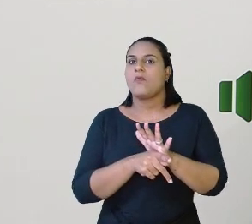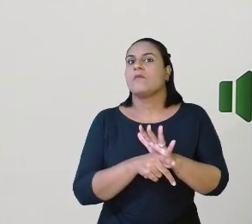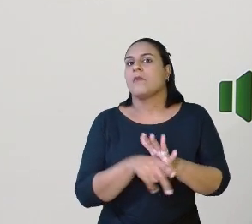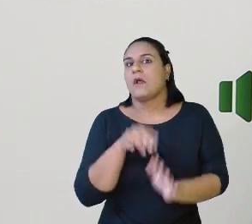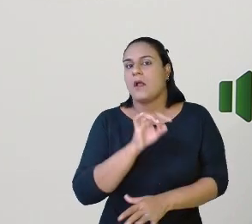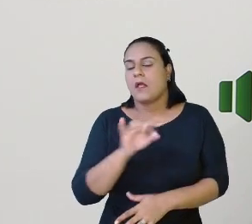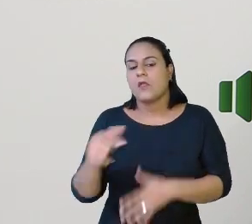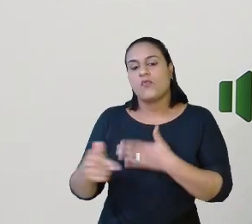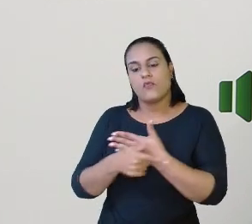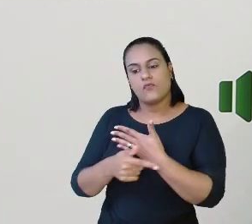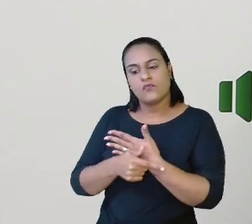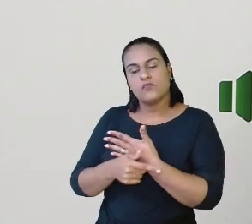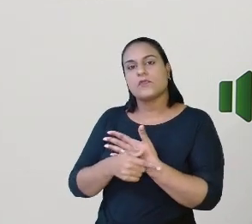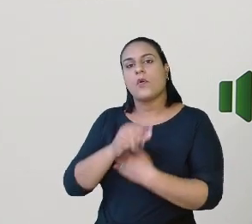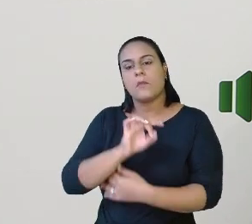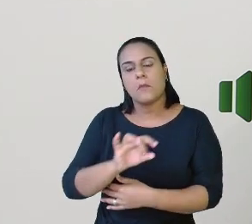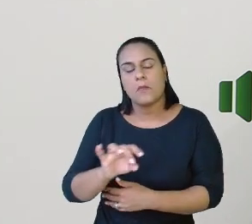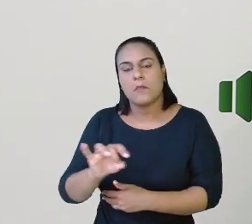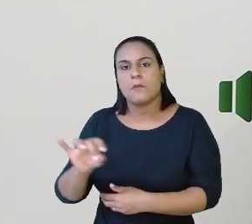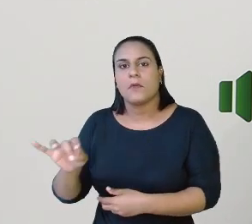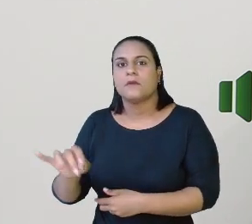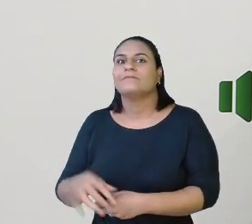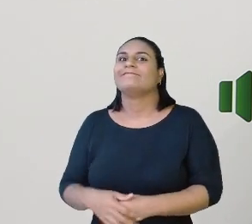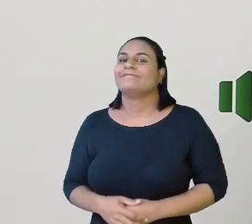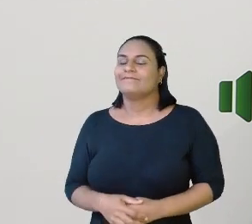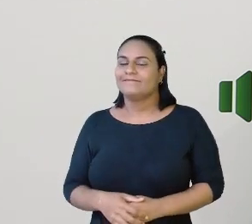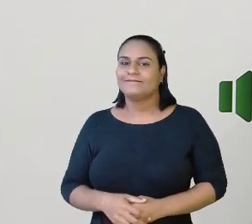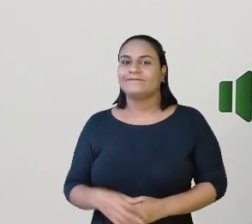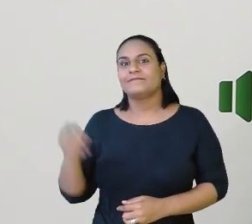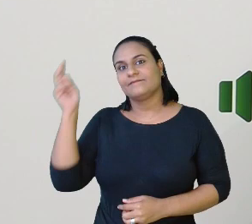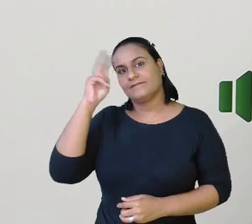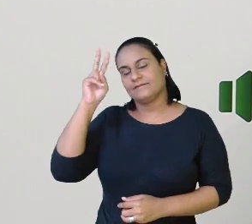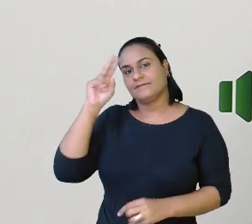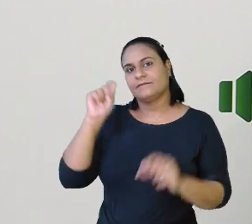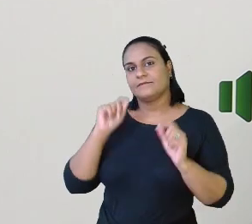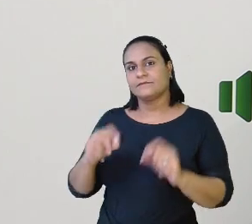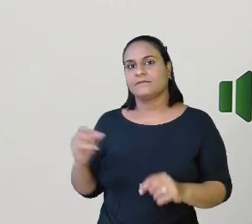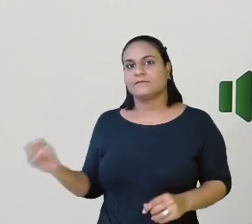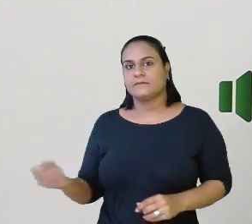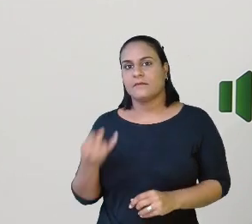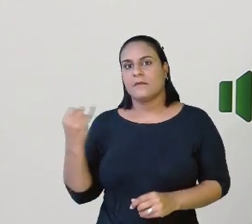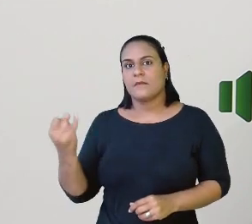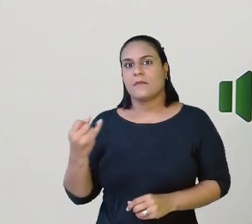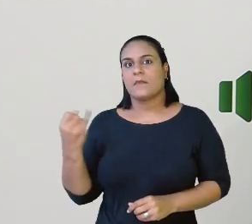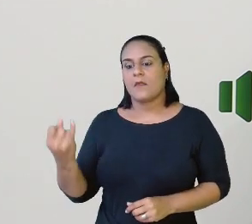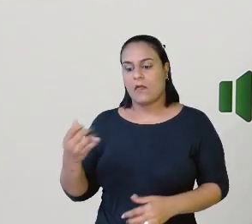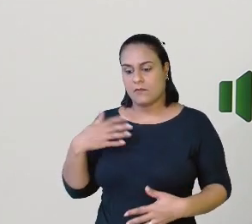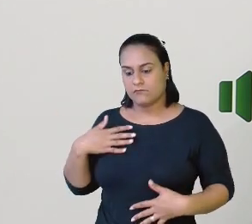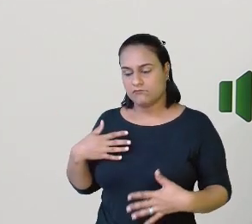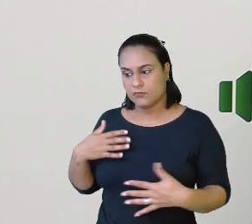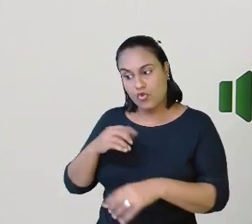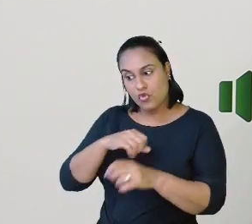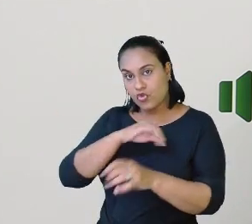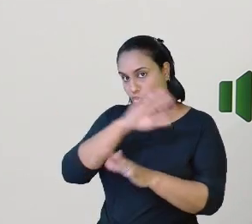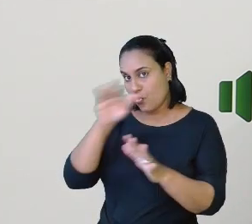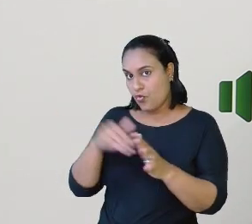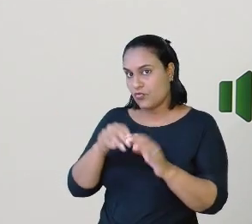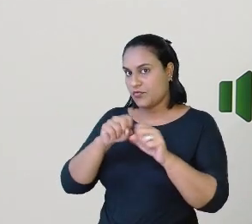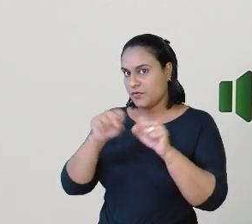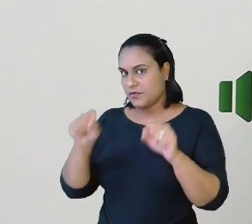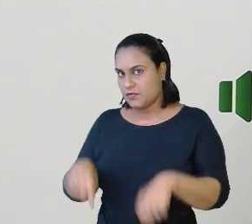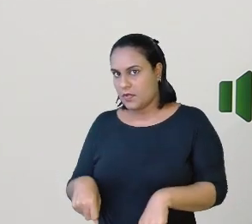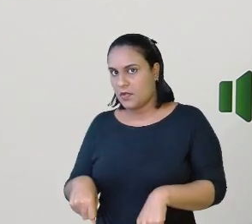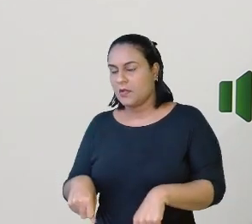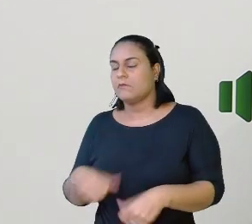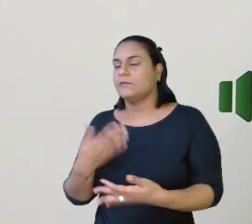o seu papel no nosso corpo. Lembrando que é muito importante para todos os sistemas que nós estamos vendo na aula